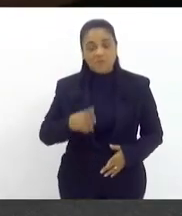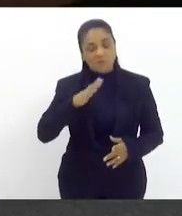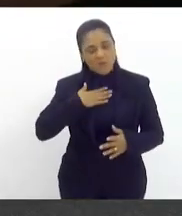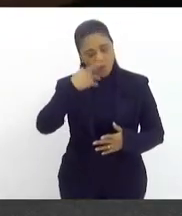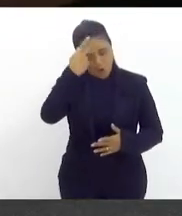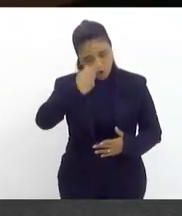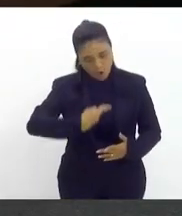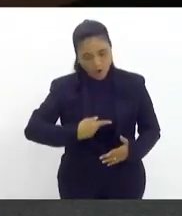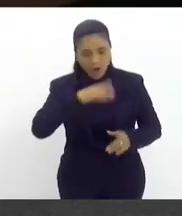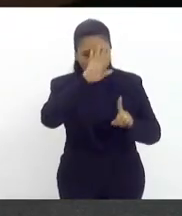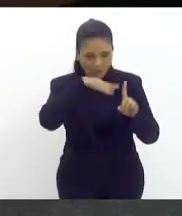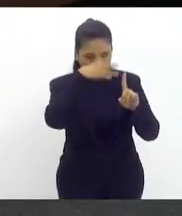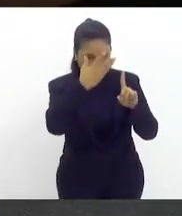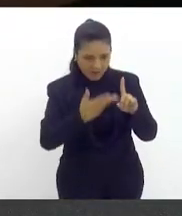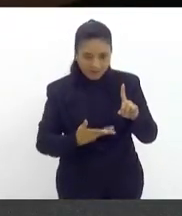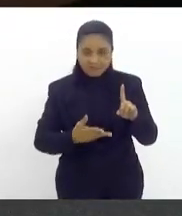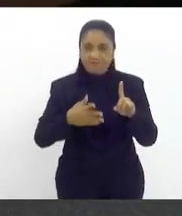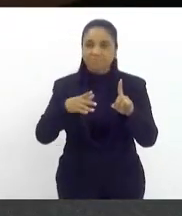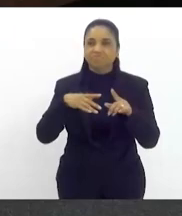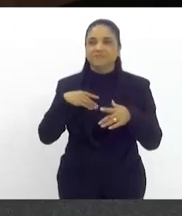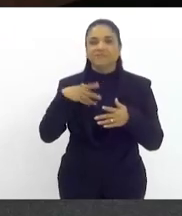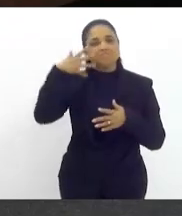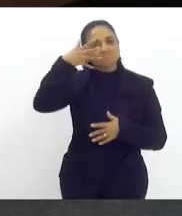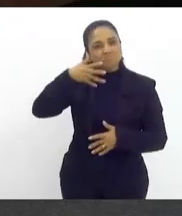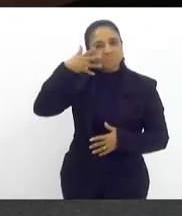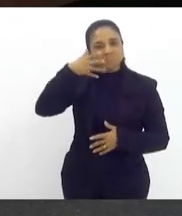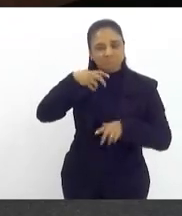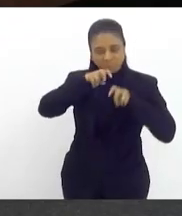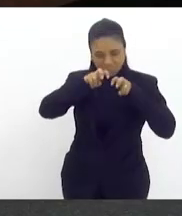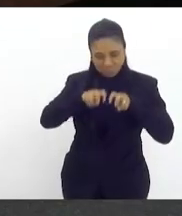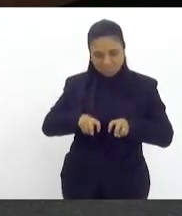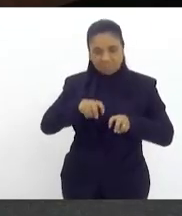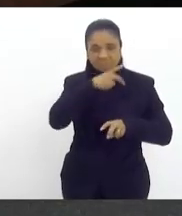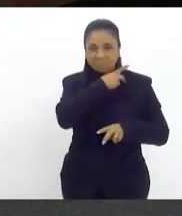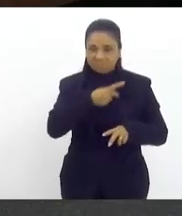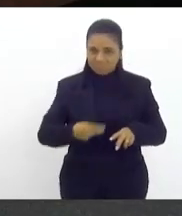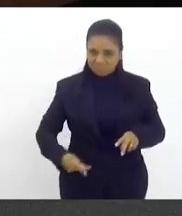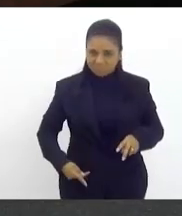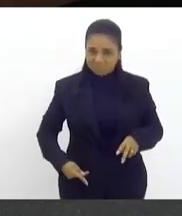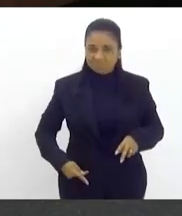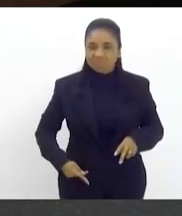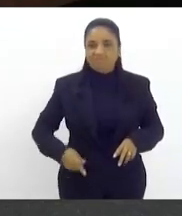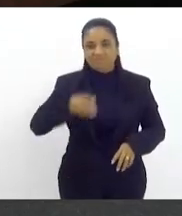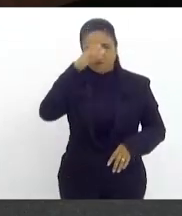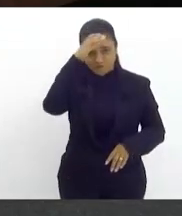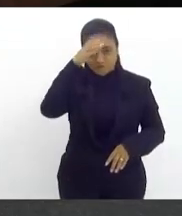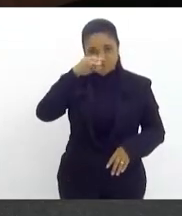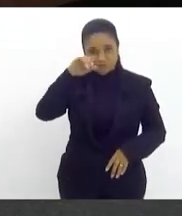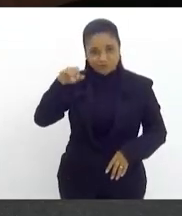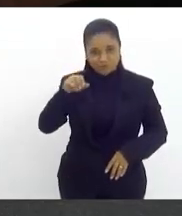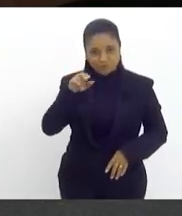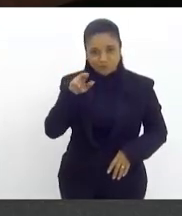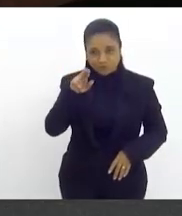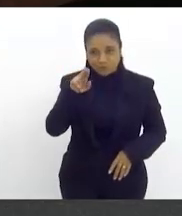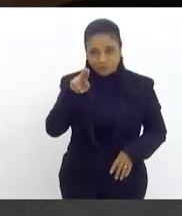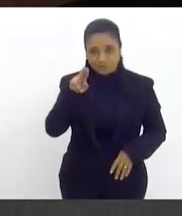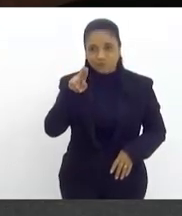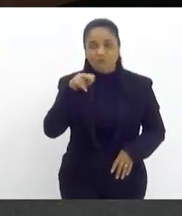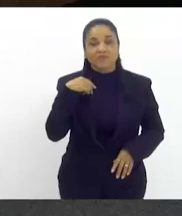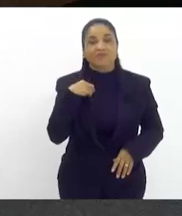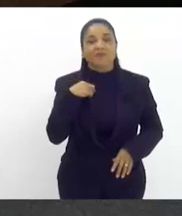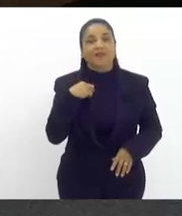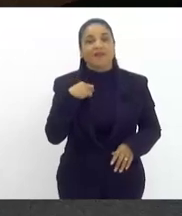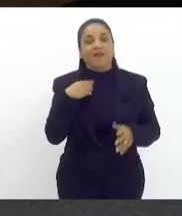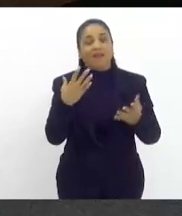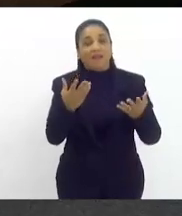fazer uso da palavra com a senhora na presidência da casa eu quero tentar